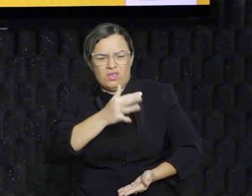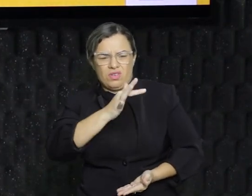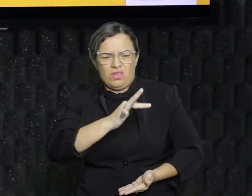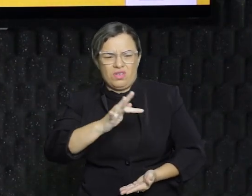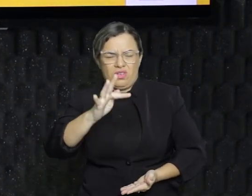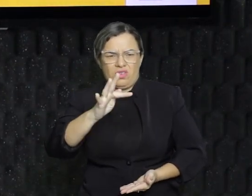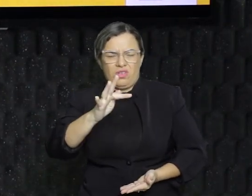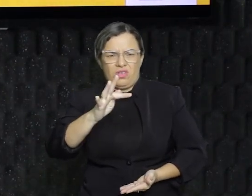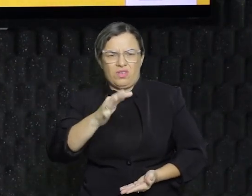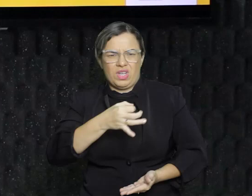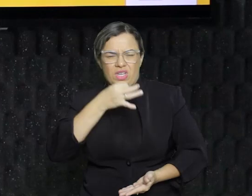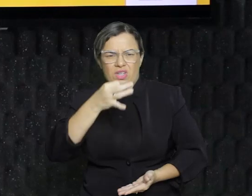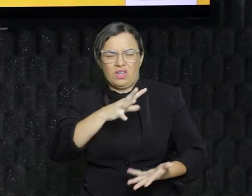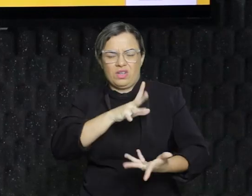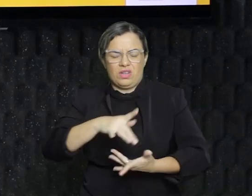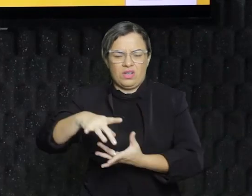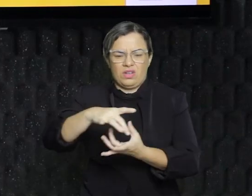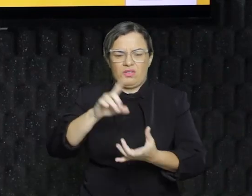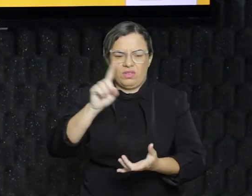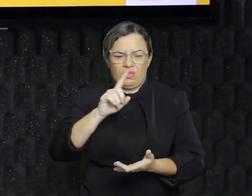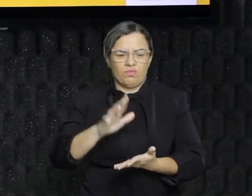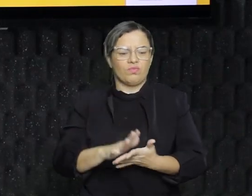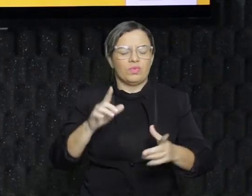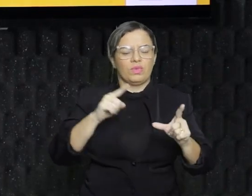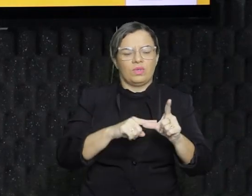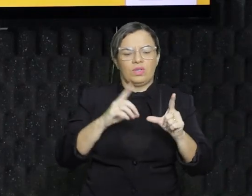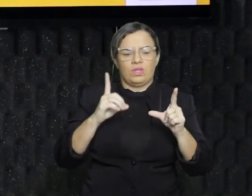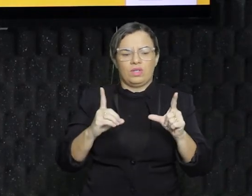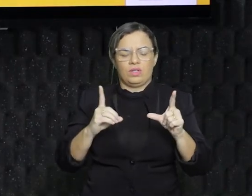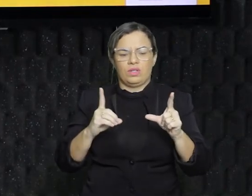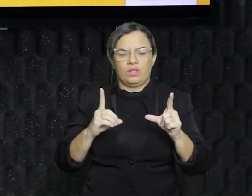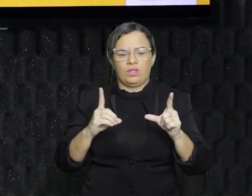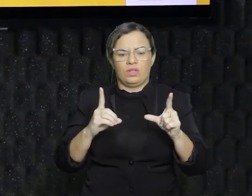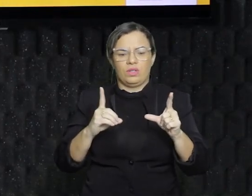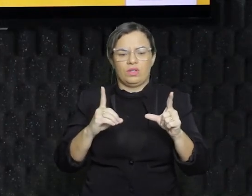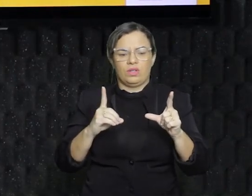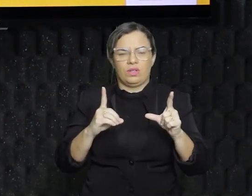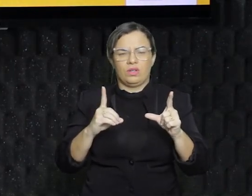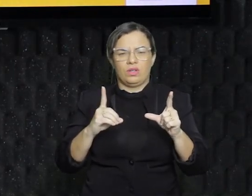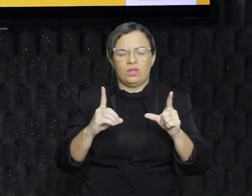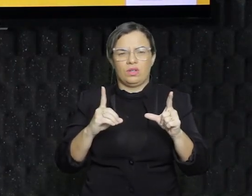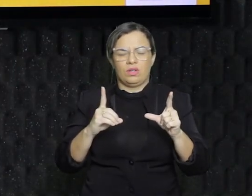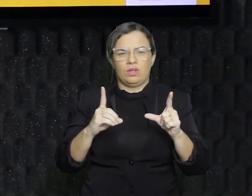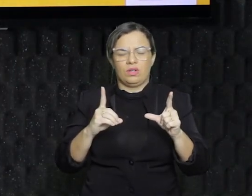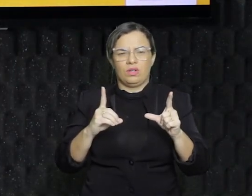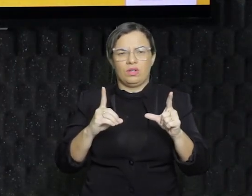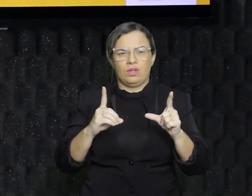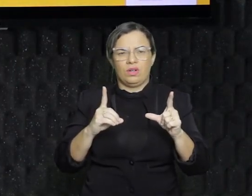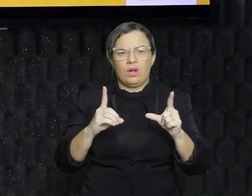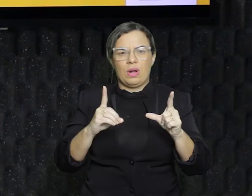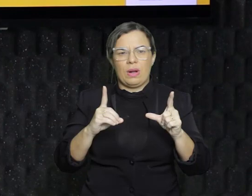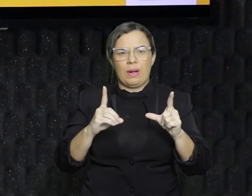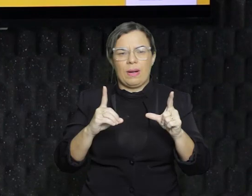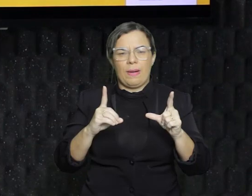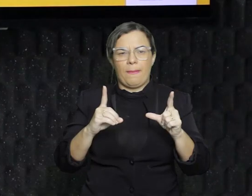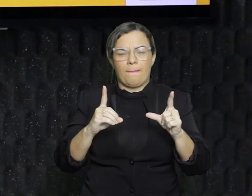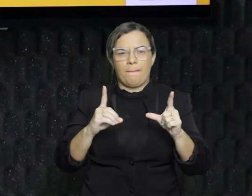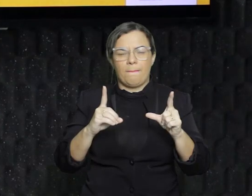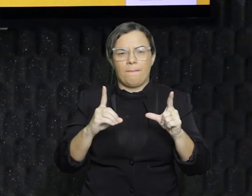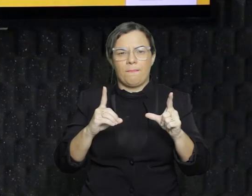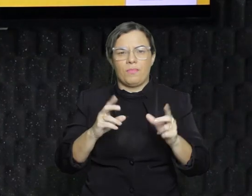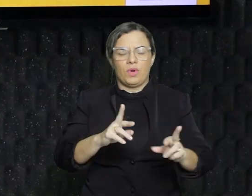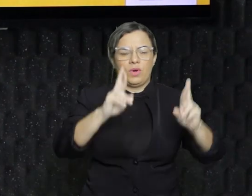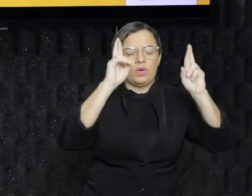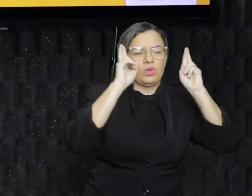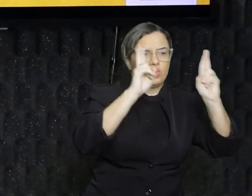aspecto? Também não, né? Letra D, disparidade econômica, essa foi a crítica à globalização da esperança